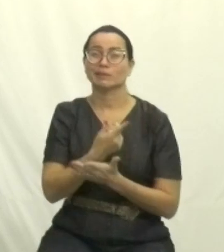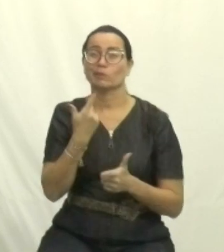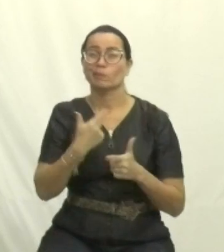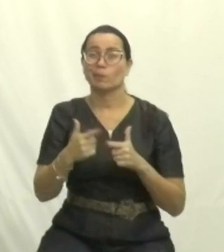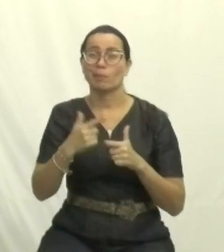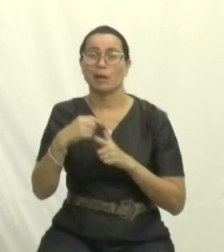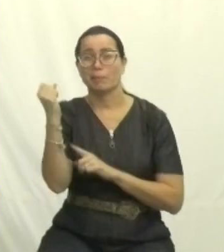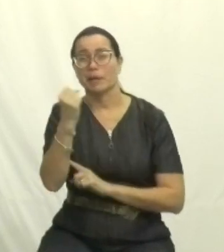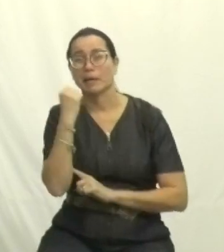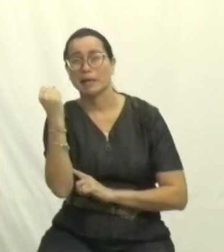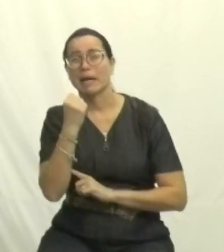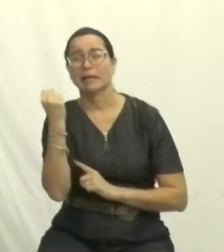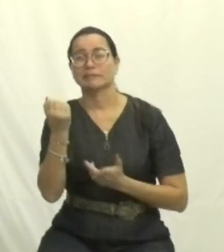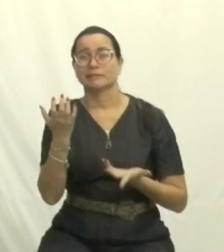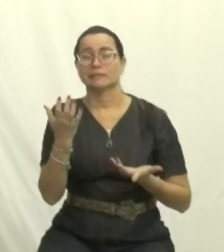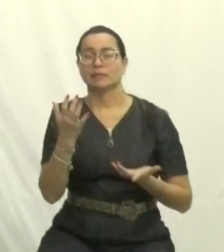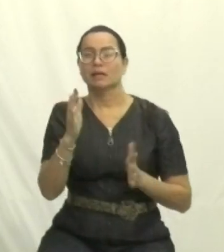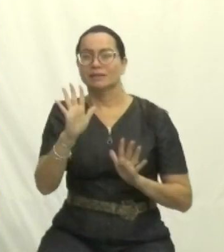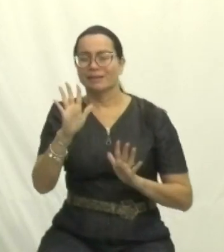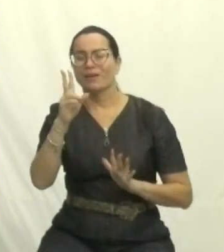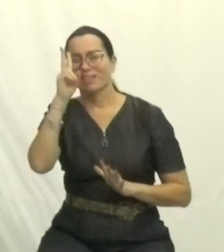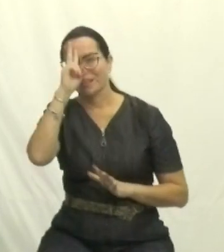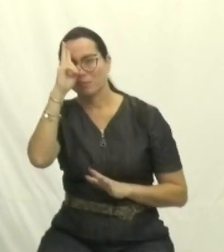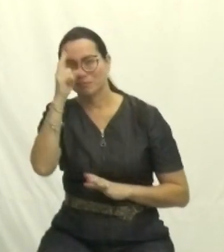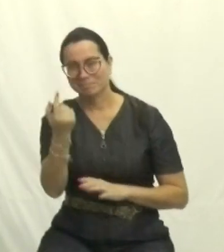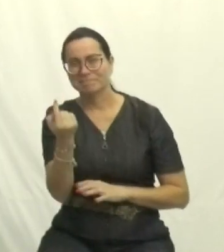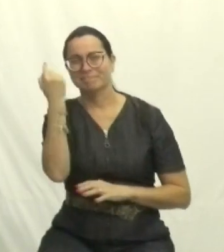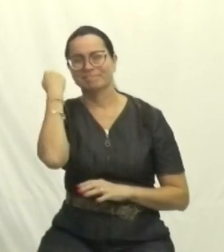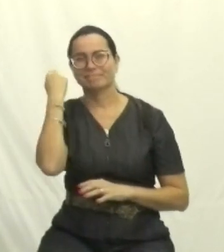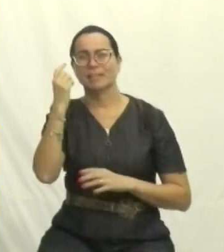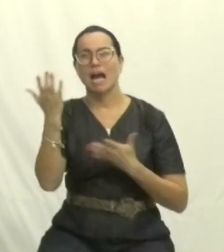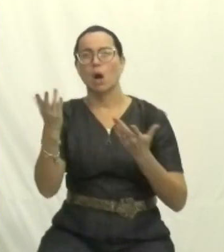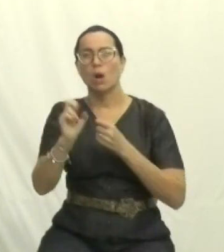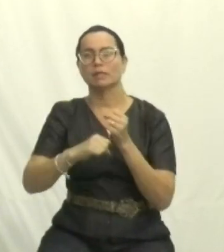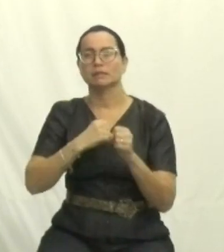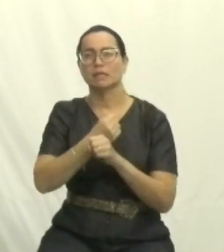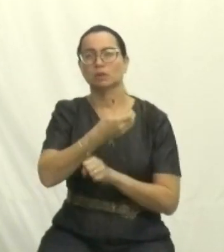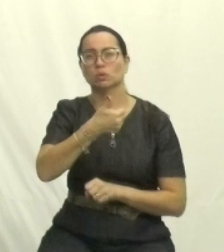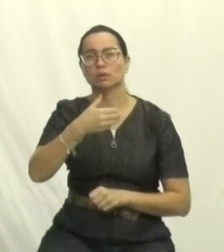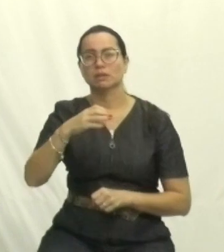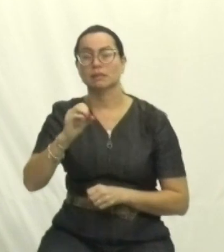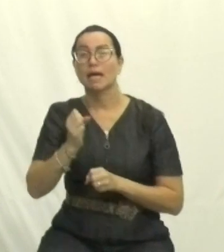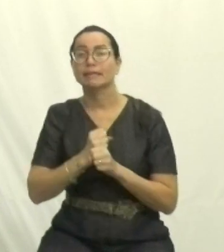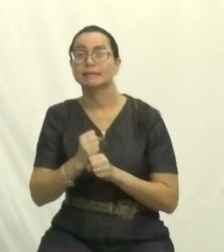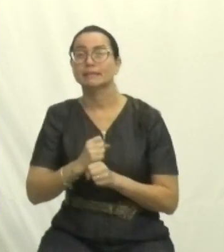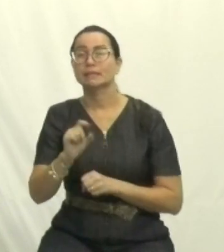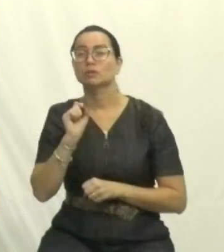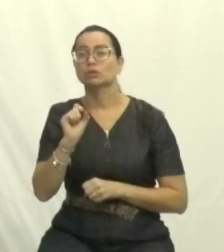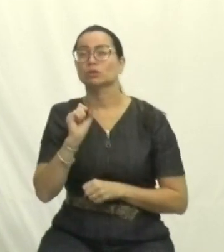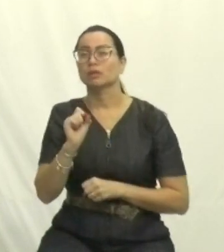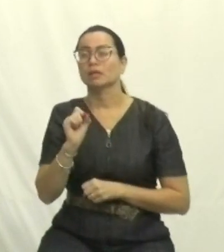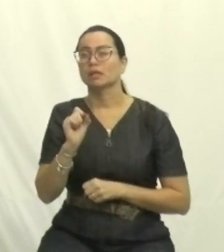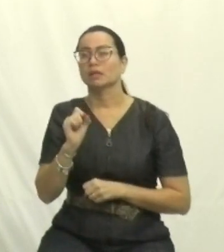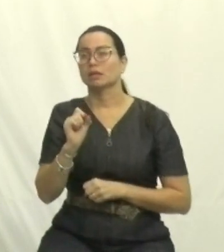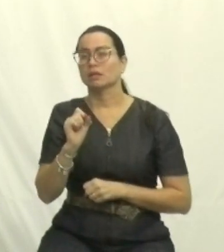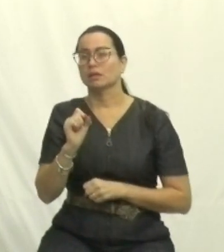não, convém lembrarmos, agora, esse ano, nós completamos 10 anos da Boate Kiss, né, daquele trágico